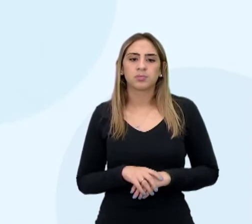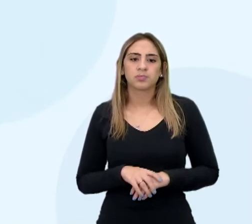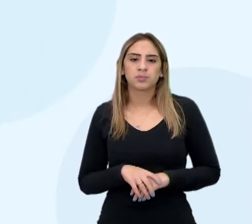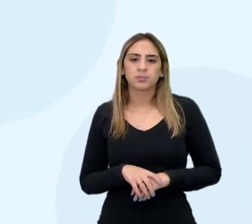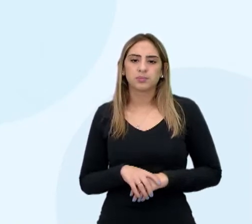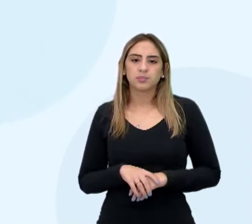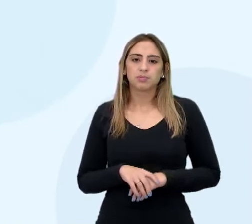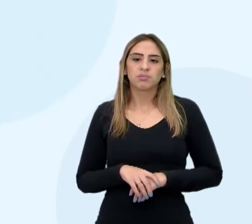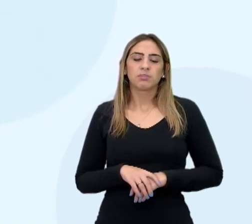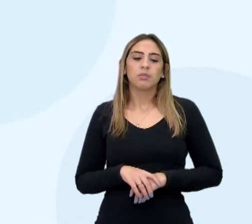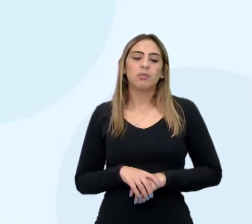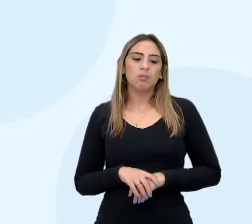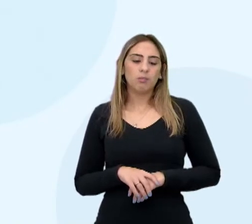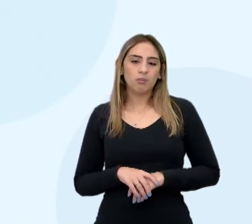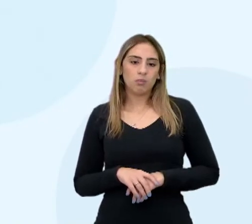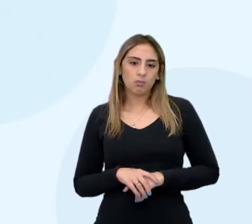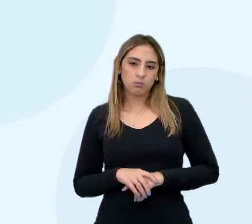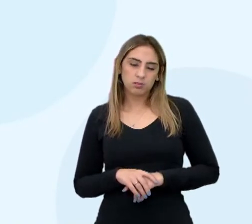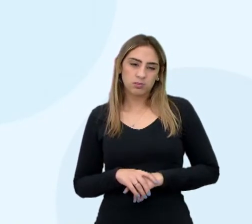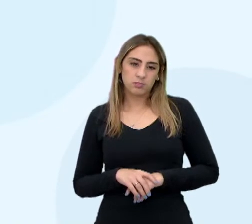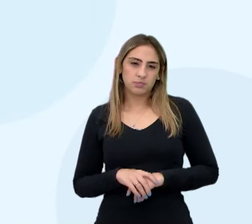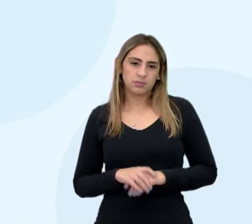um desastre aí,